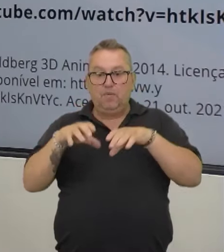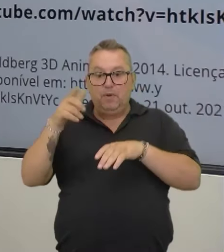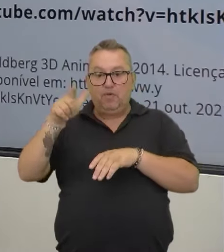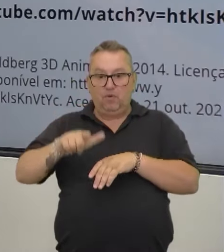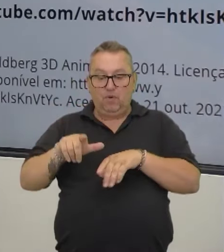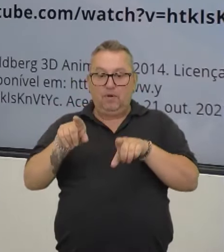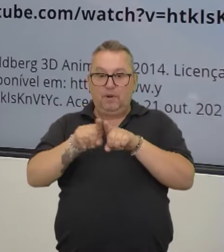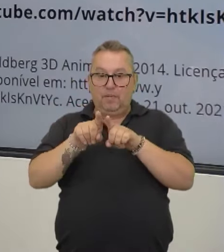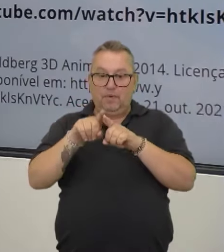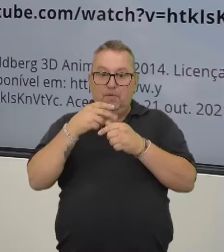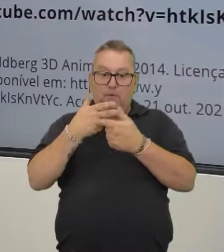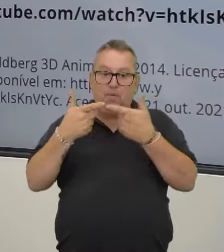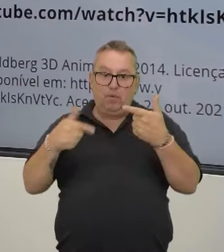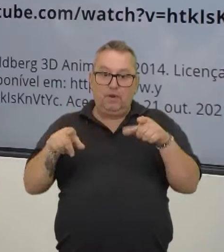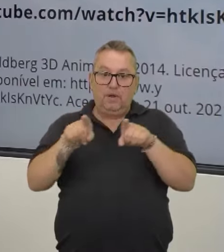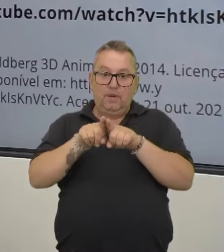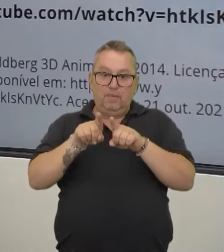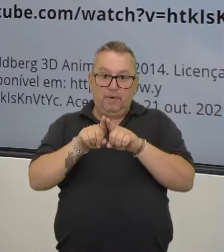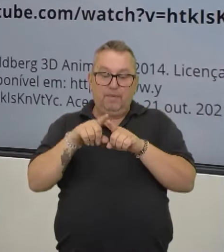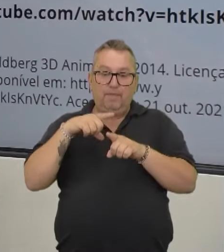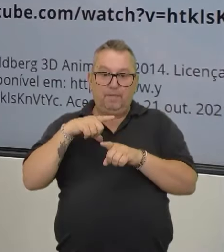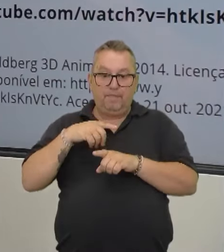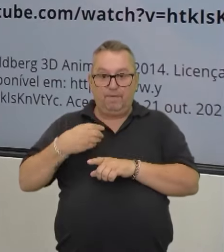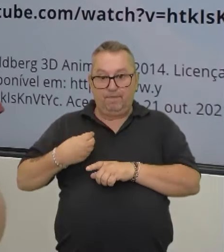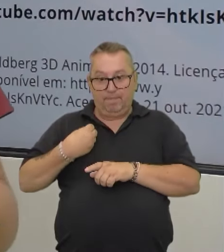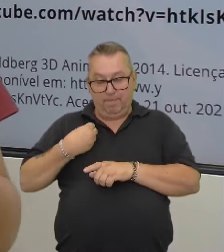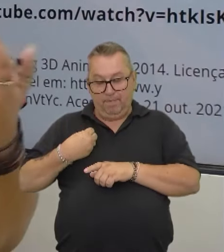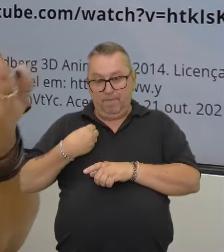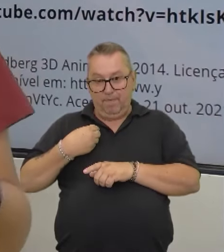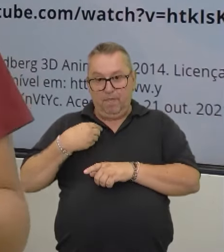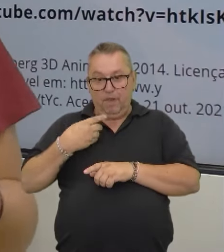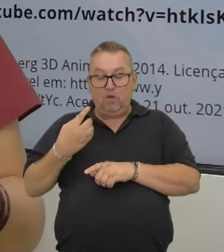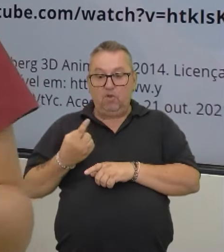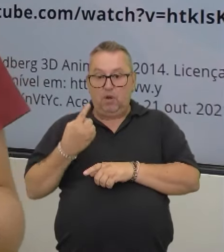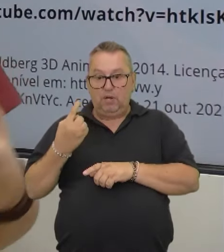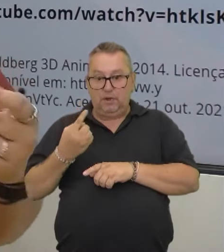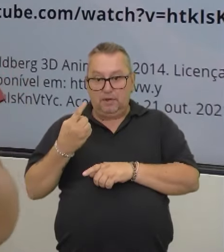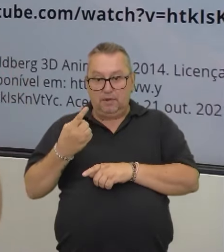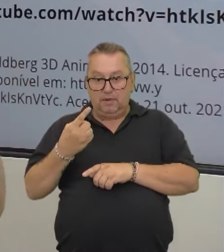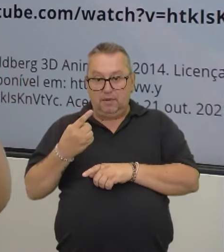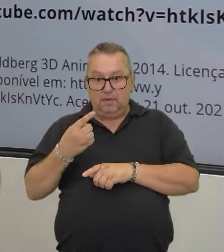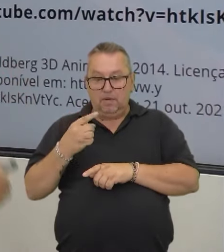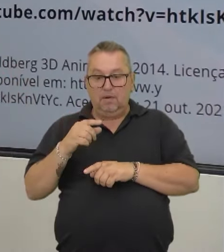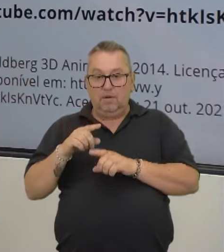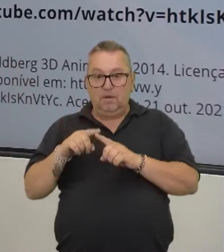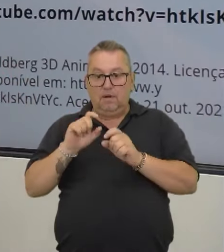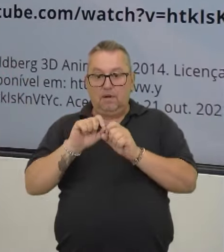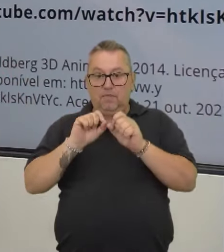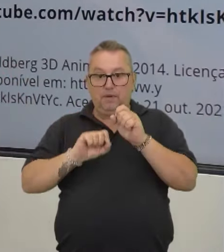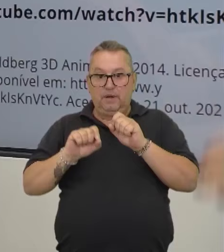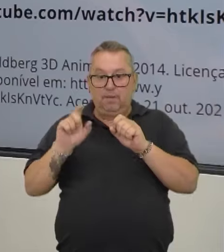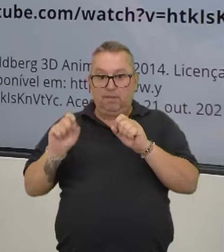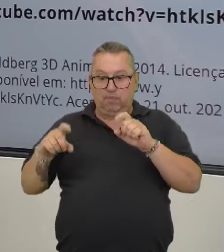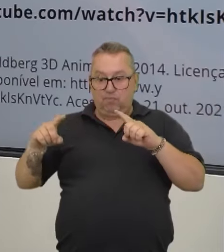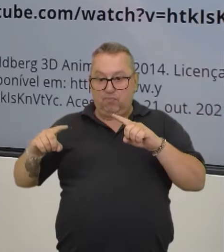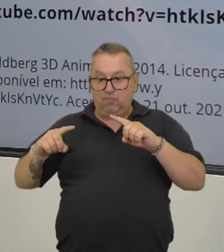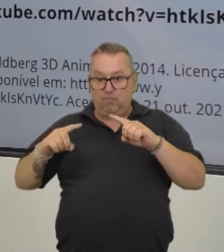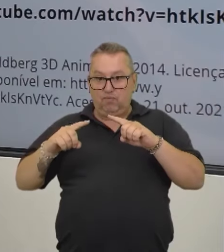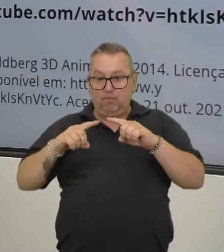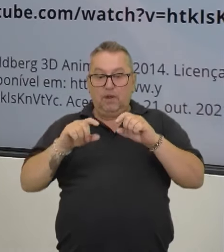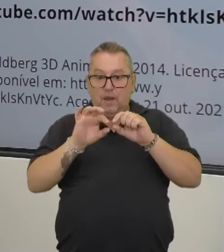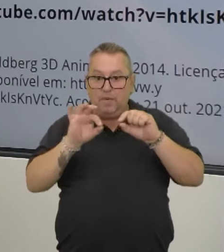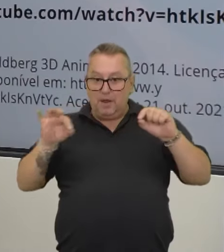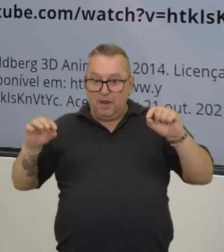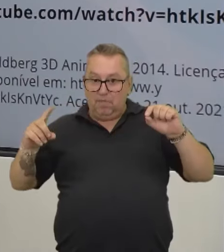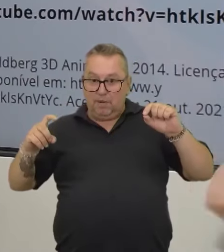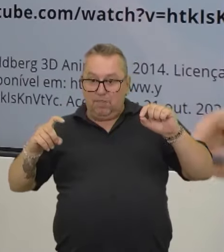outros. Seja com coisas que se mexem, vamos dizer assim, sozinhas, como a trena, né, que se você mexe nela, ela vai se